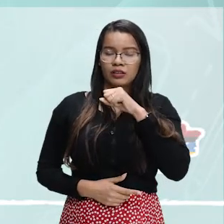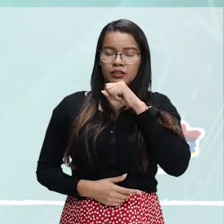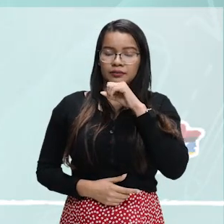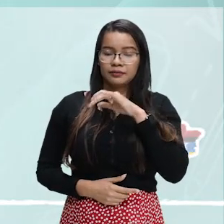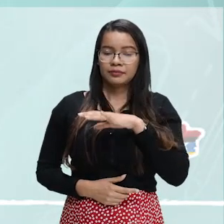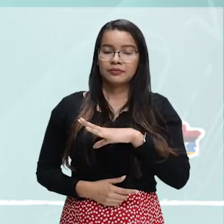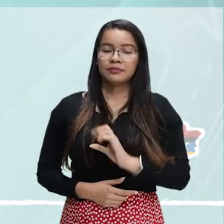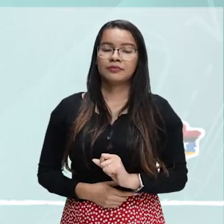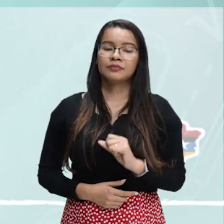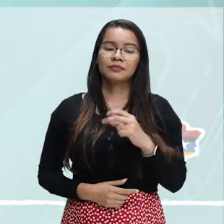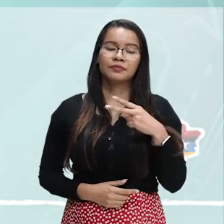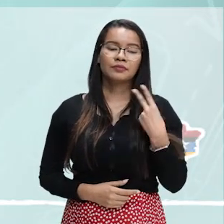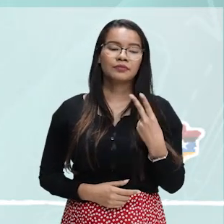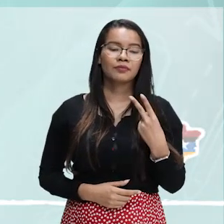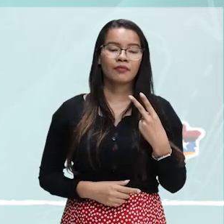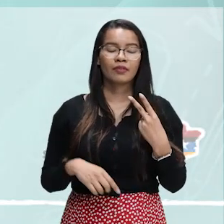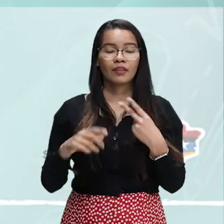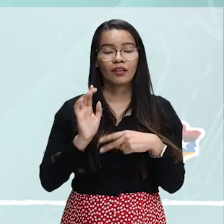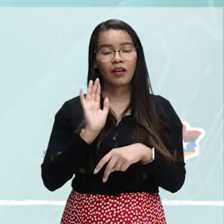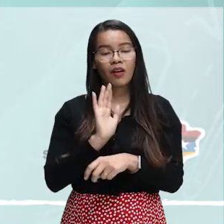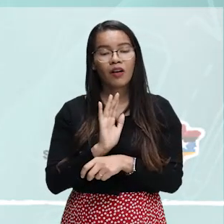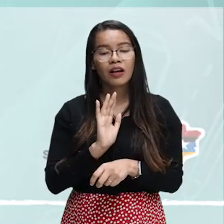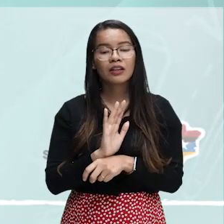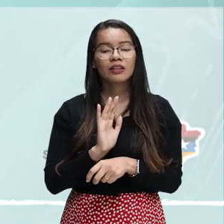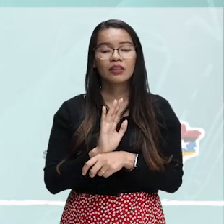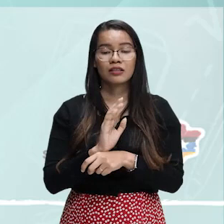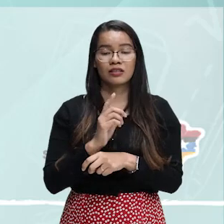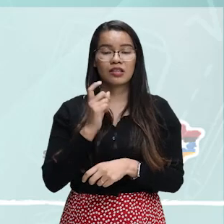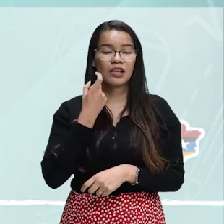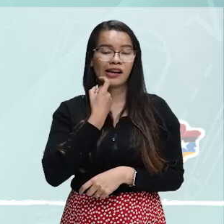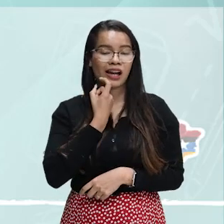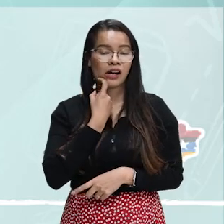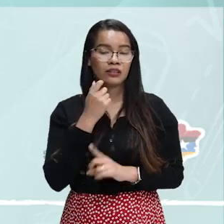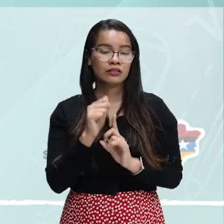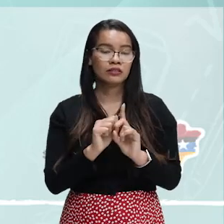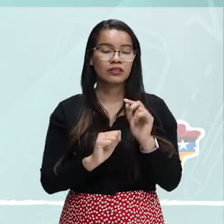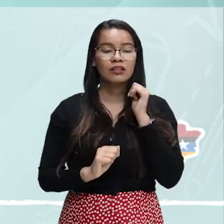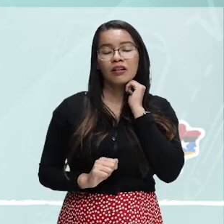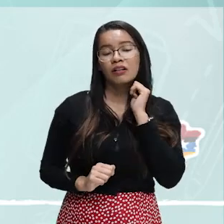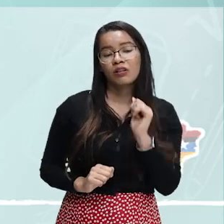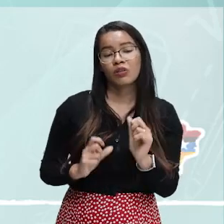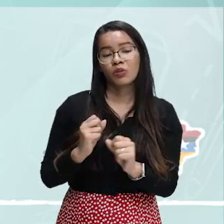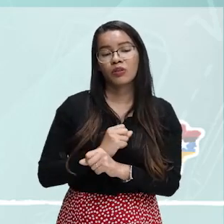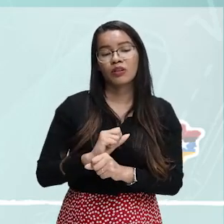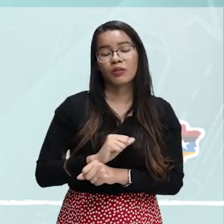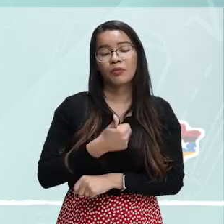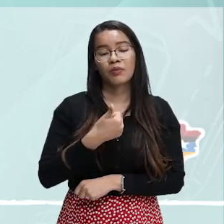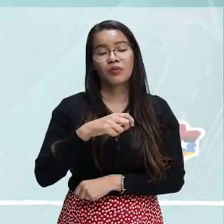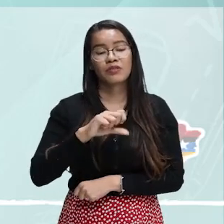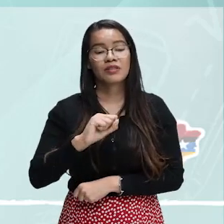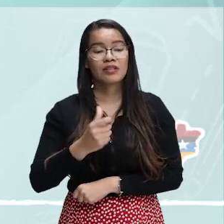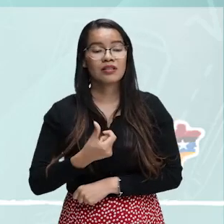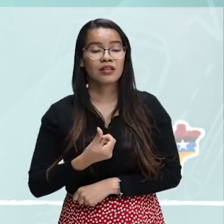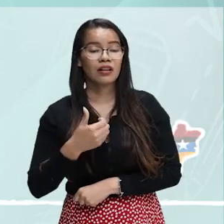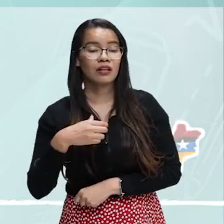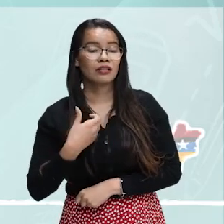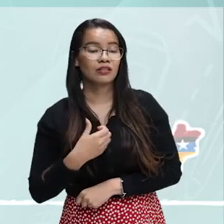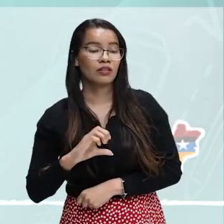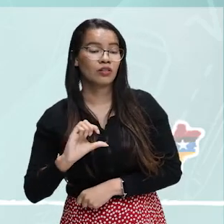de uma sexta-feira do mês de agosto de 1869, na minha bela chácara